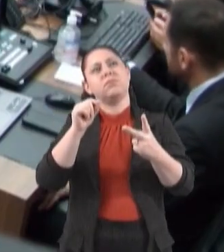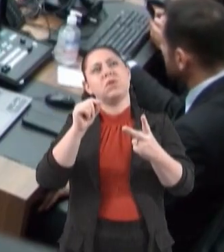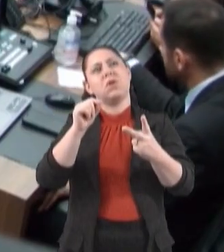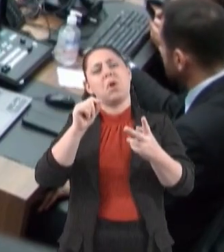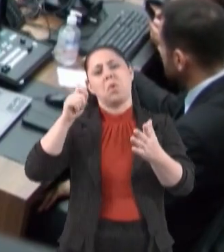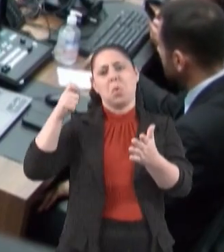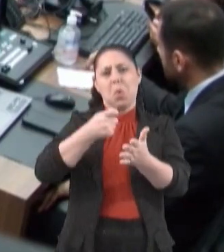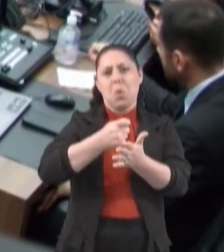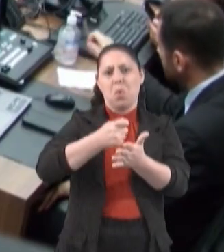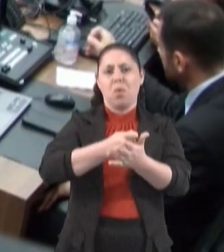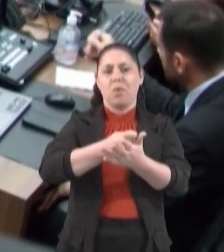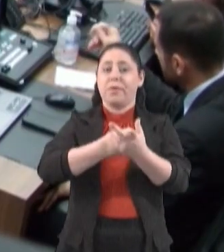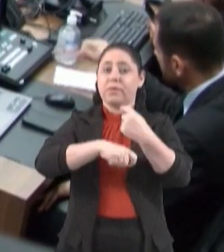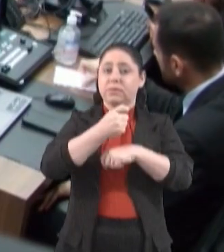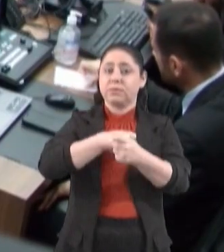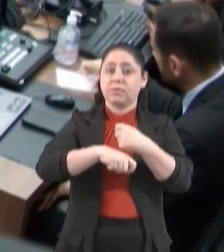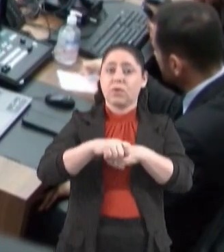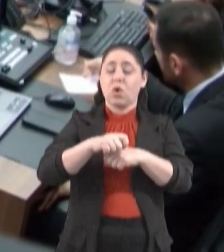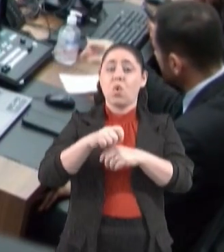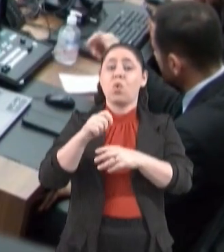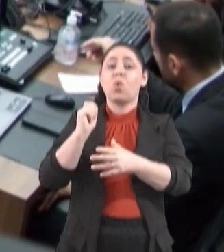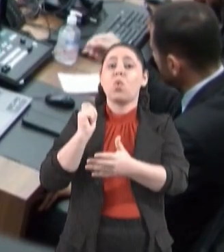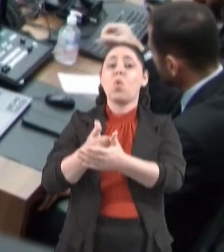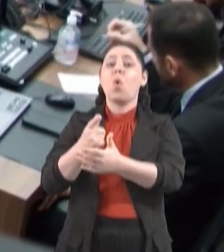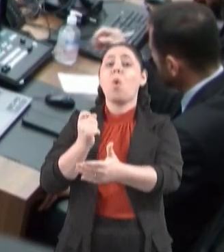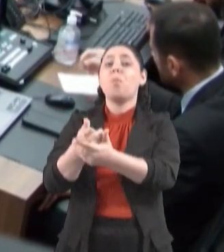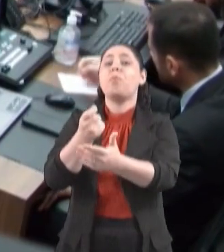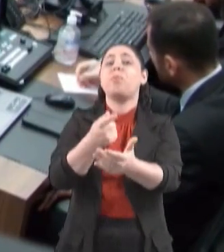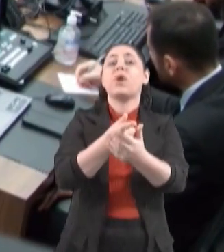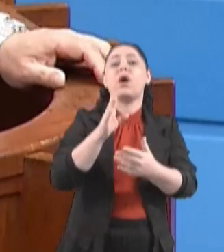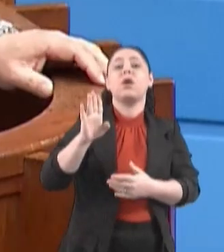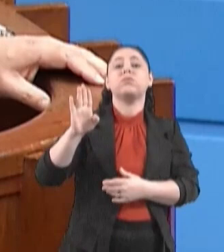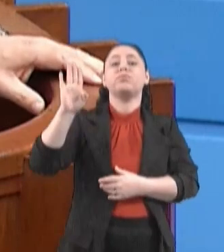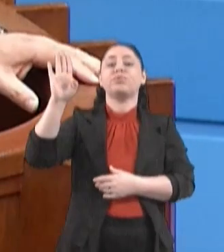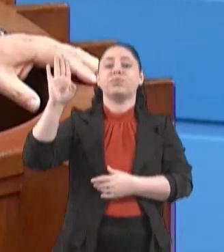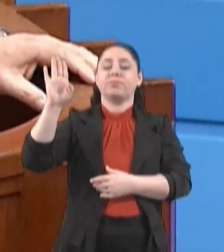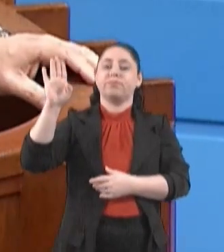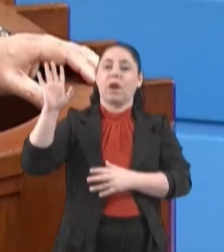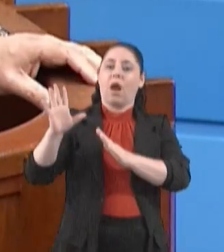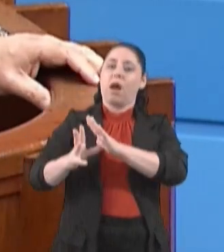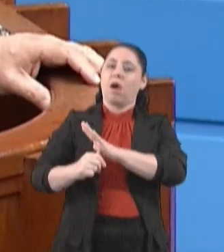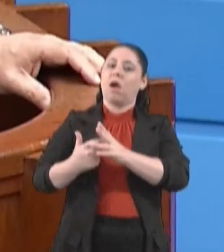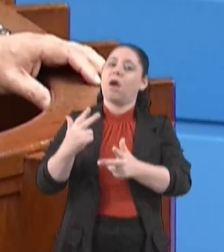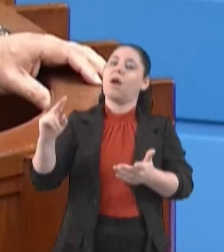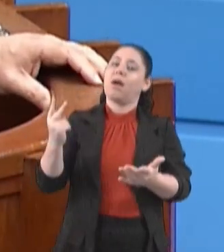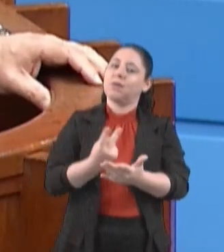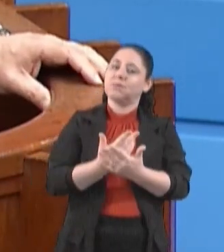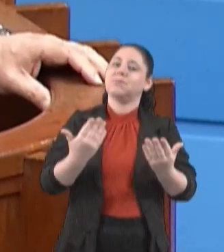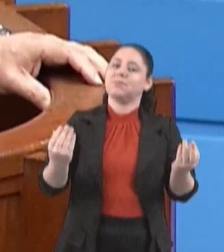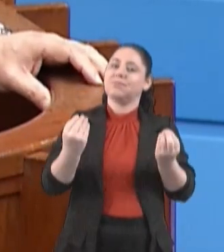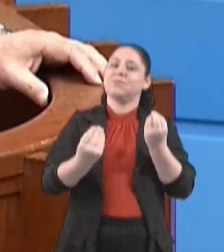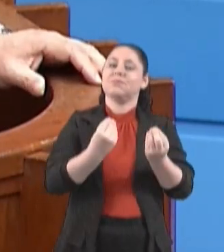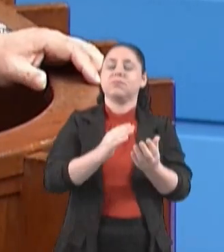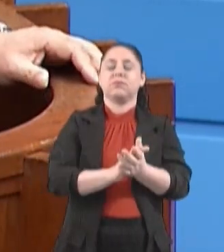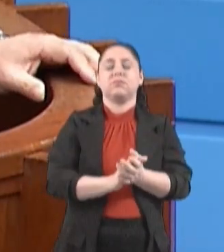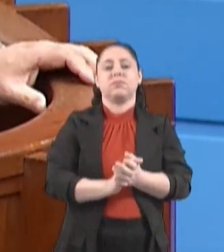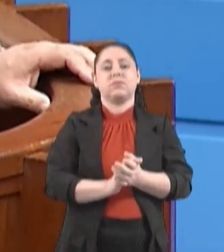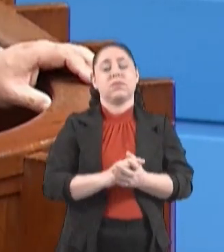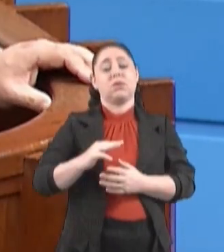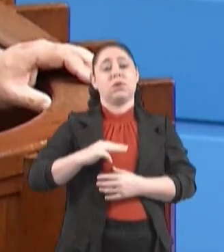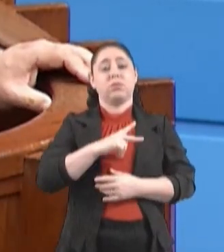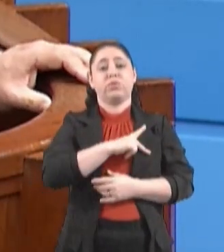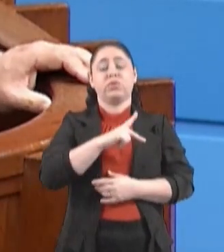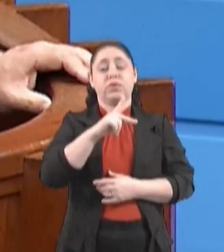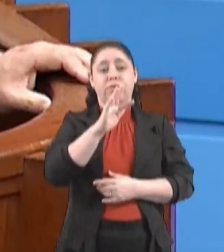poder econômico, ou seja, compra de votos, sufrágio eleitoral. Resumo, o próprio procurador do Ministério Público